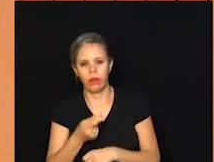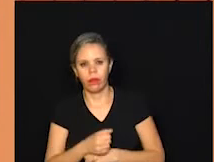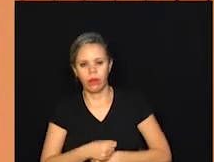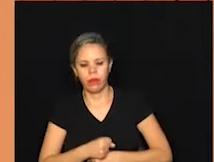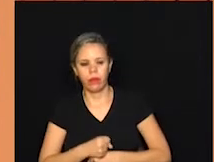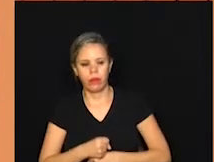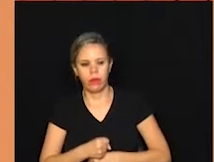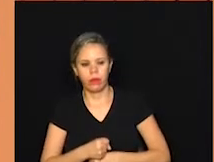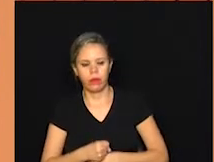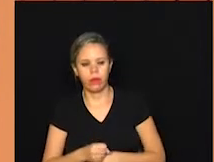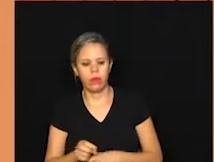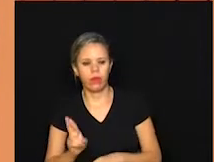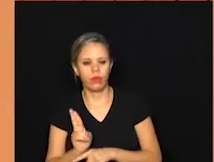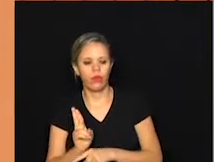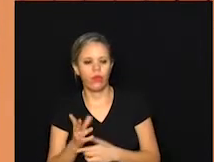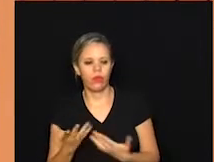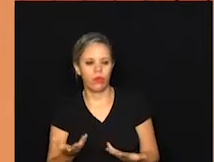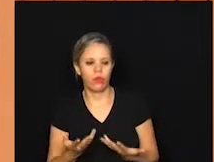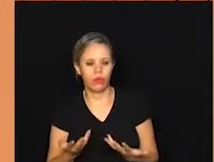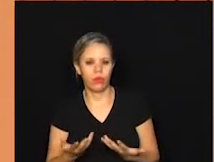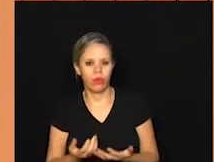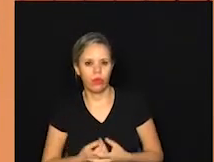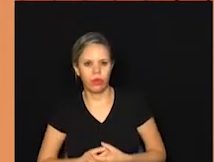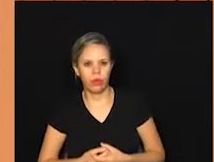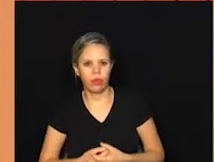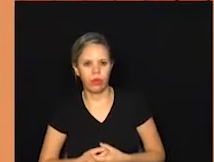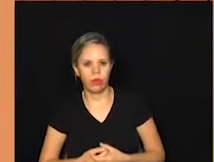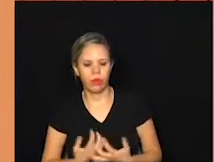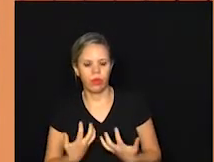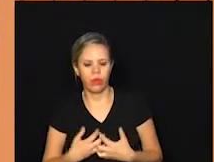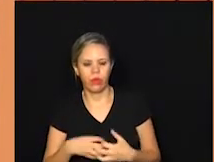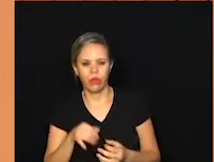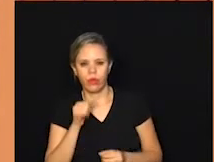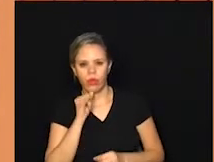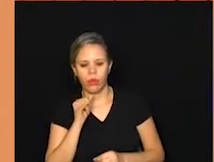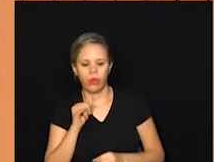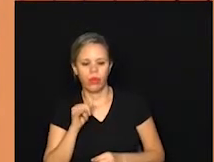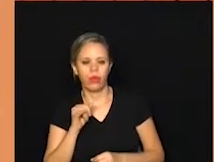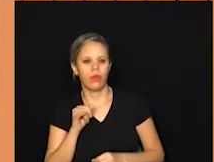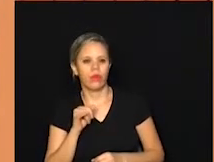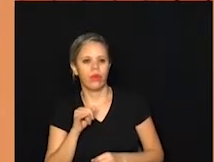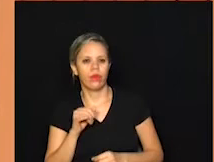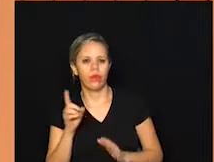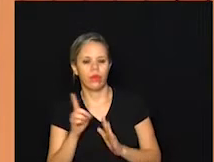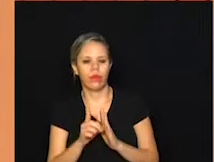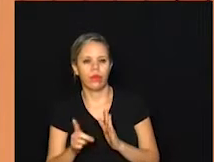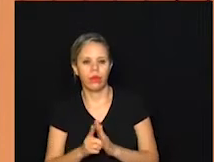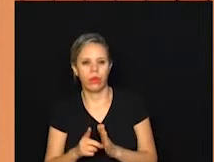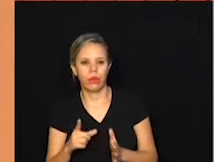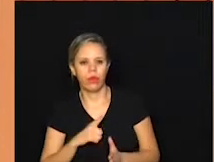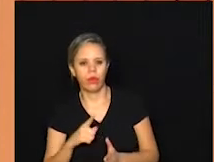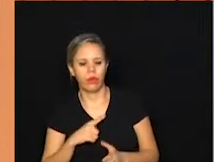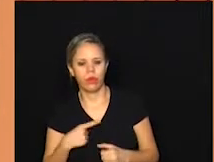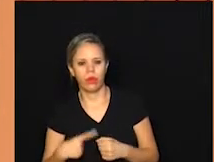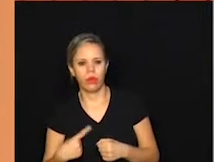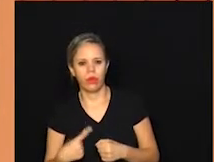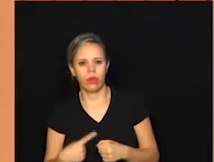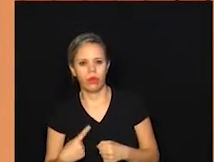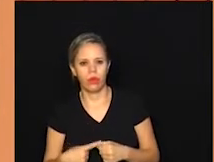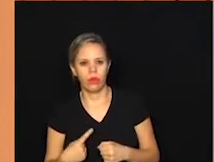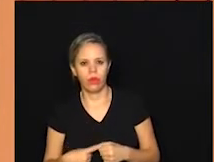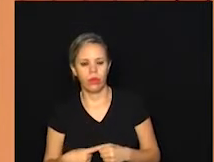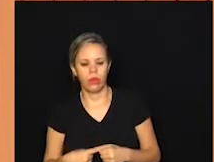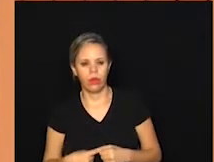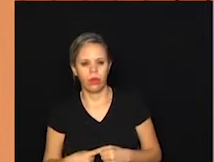o centro de referência. Hoje o centro de referência ele funciona através de um decreto que a gente tem no município, né? A